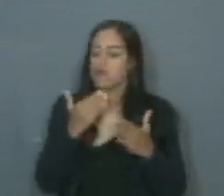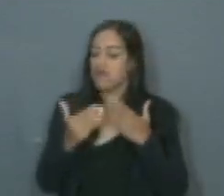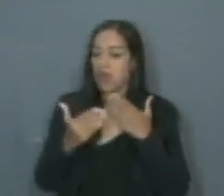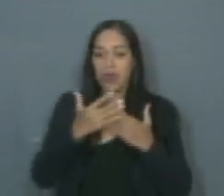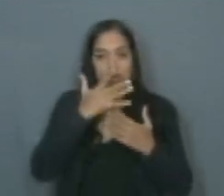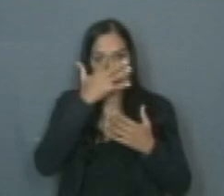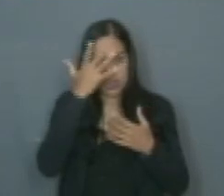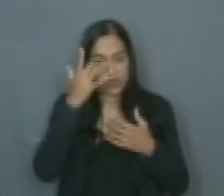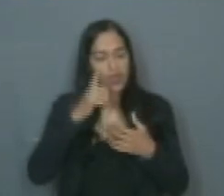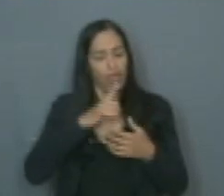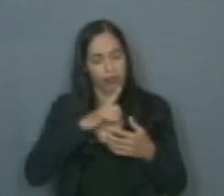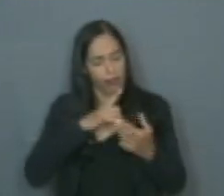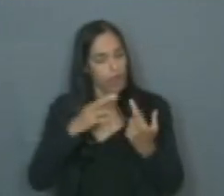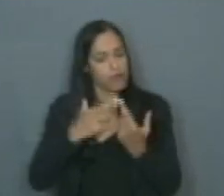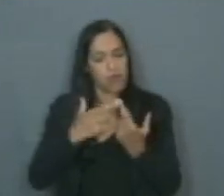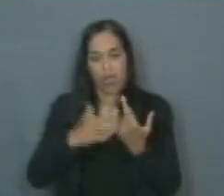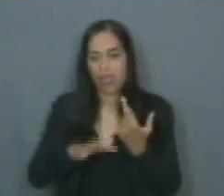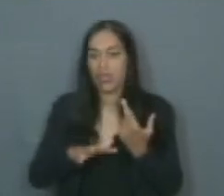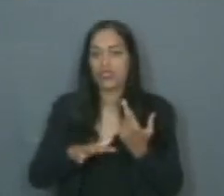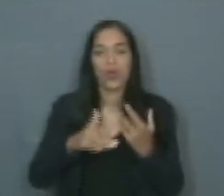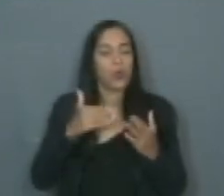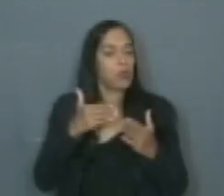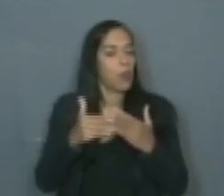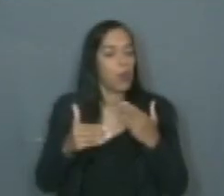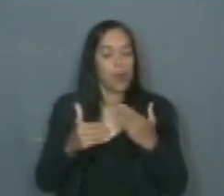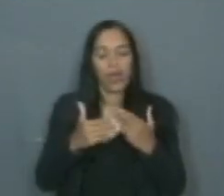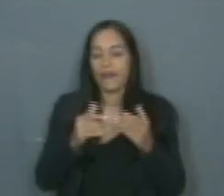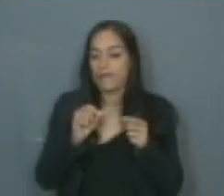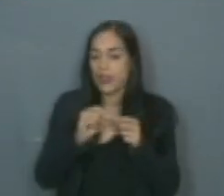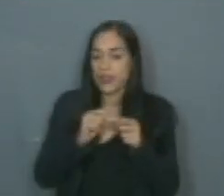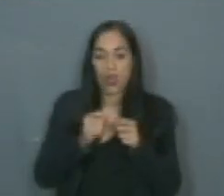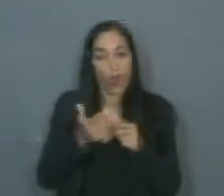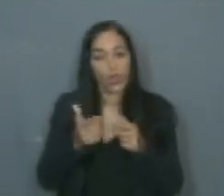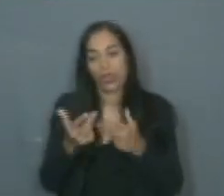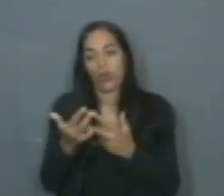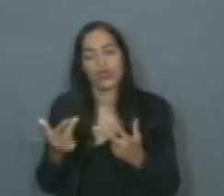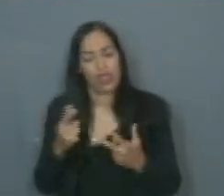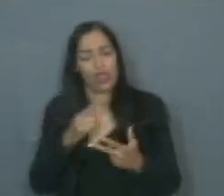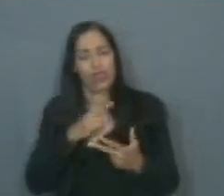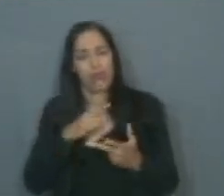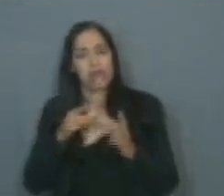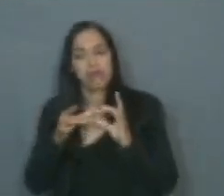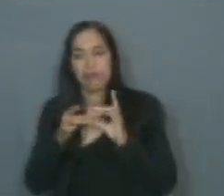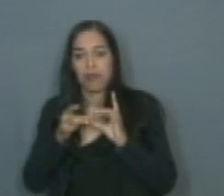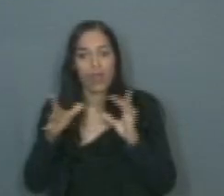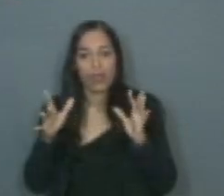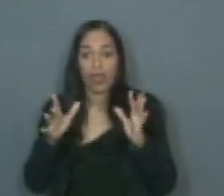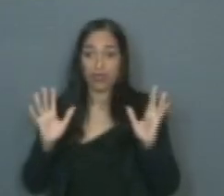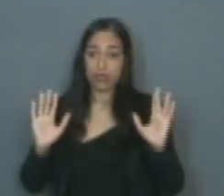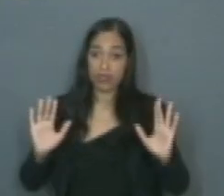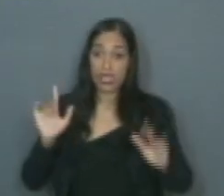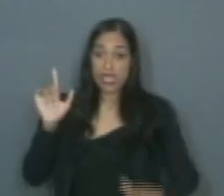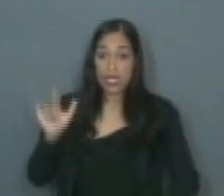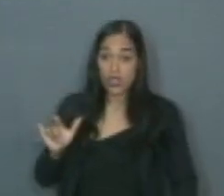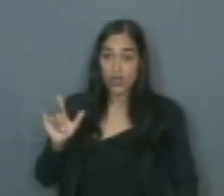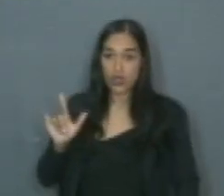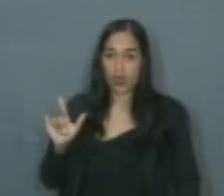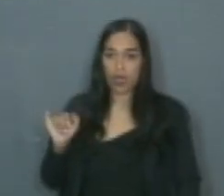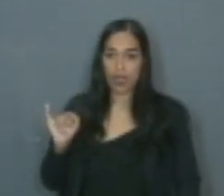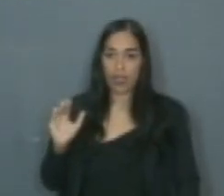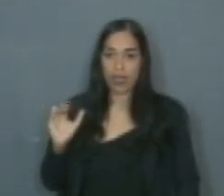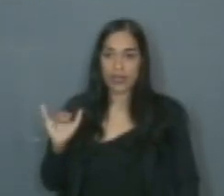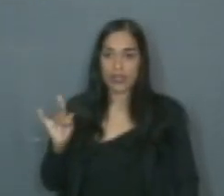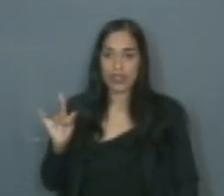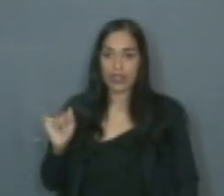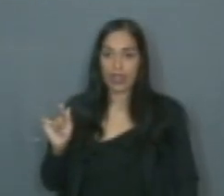pessoa que tenha uma religião ou que queira fazer outra coisa, ela tem a liberdade de fazer. Isso é laicidade. Laicidade